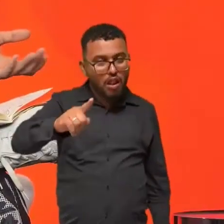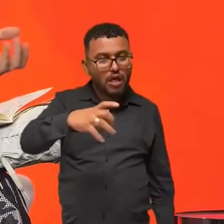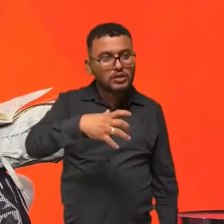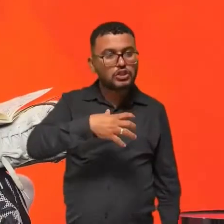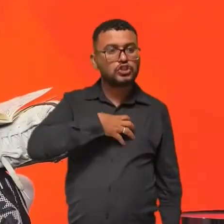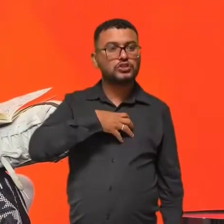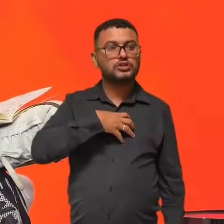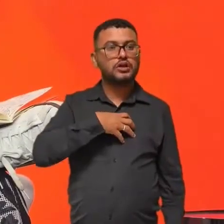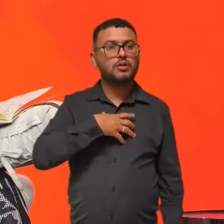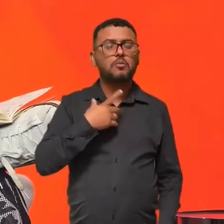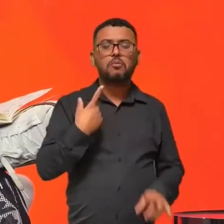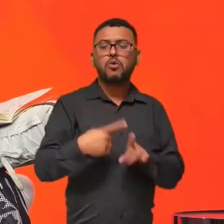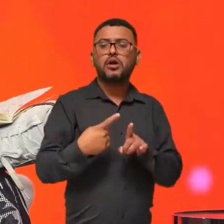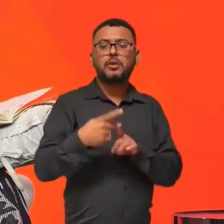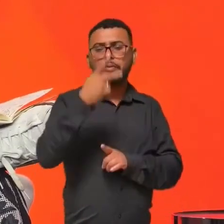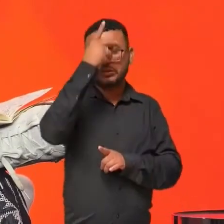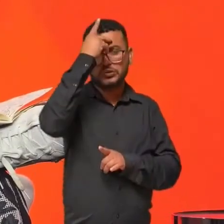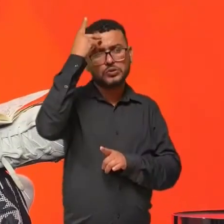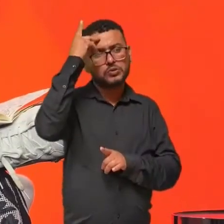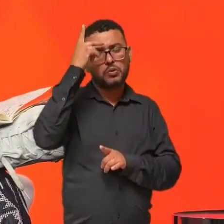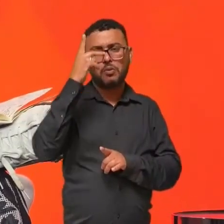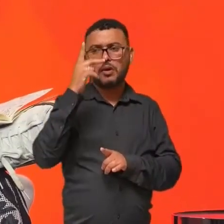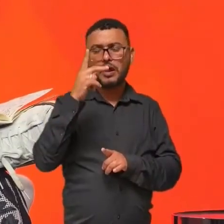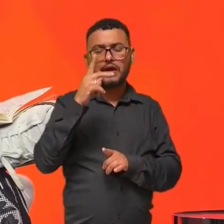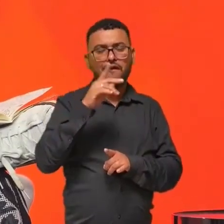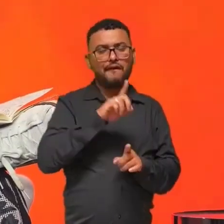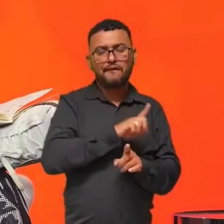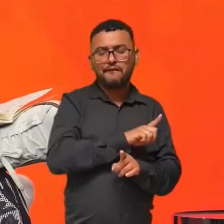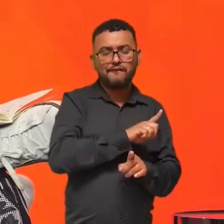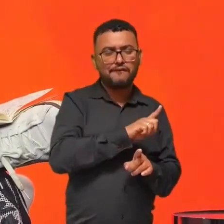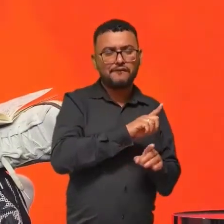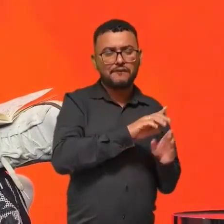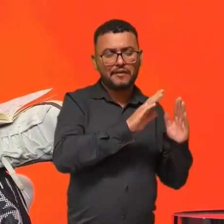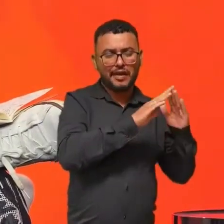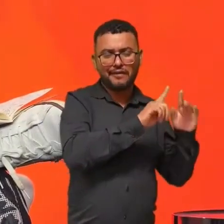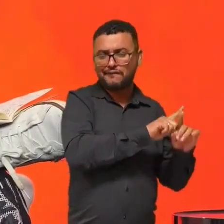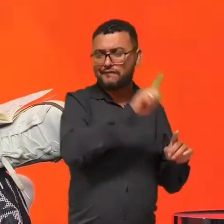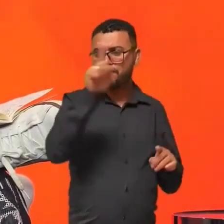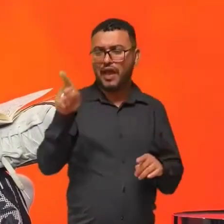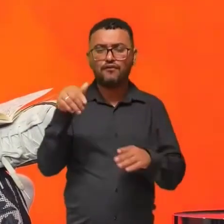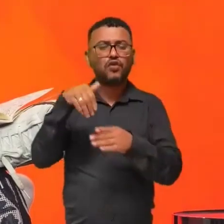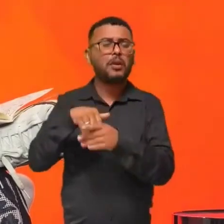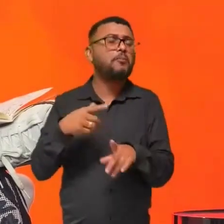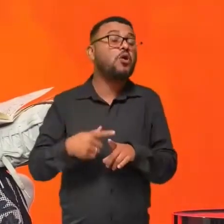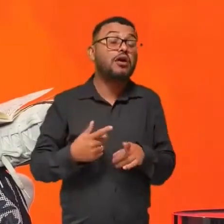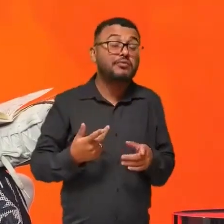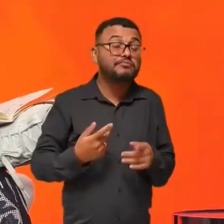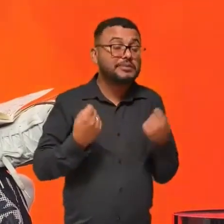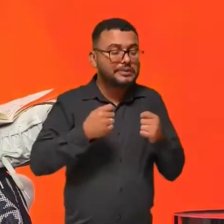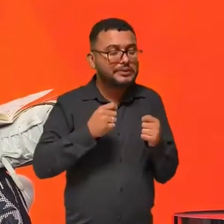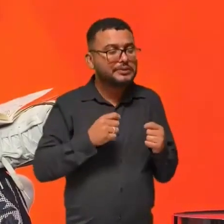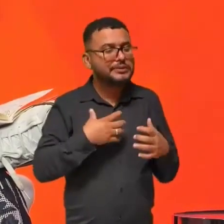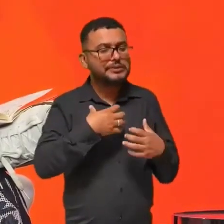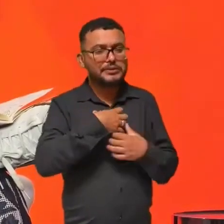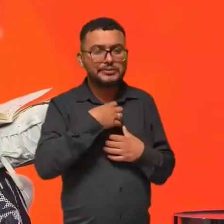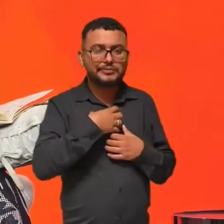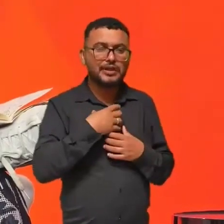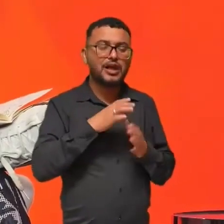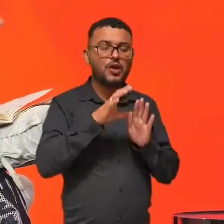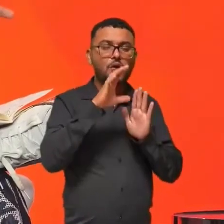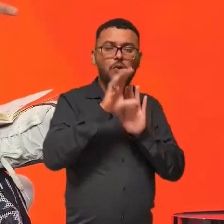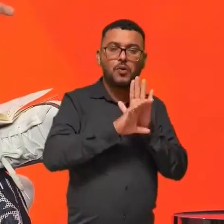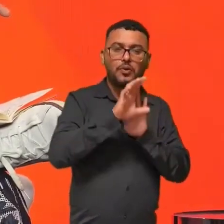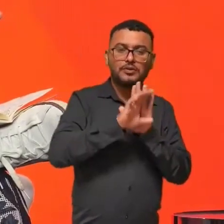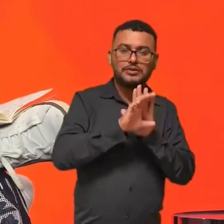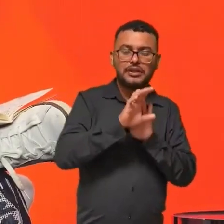casa, né, para votar na gente ou para participar da campanha? Então, a gente trabalhou muito lá com o conceito de esperança. A direita trabalha muito